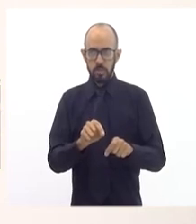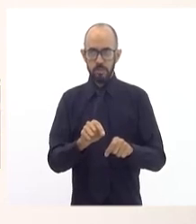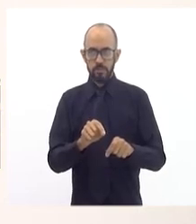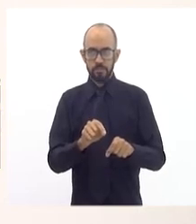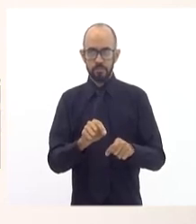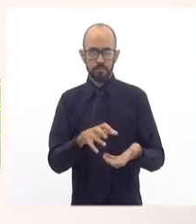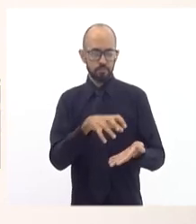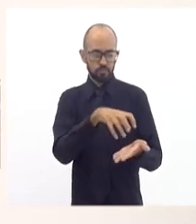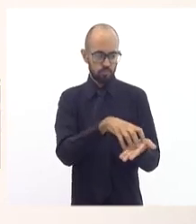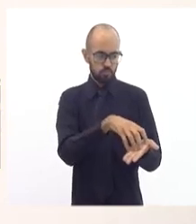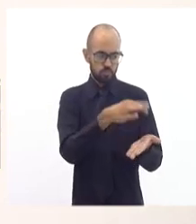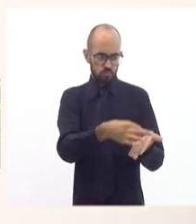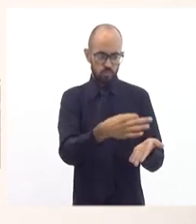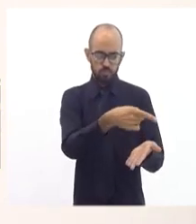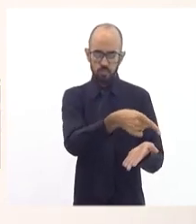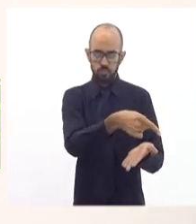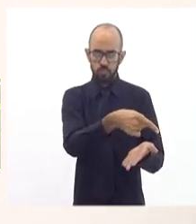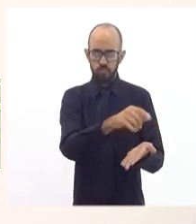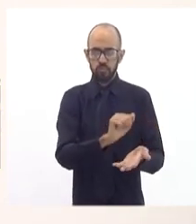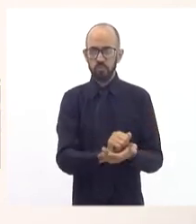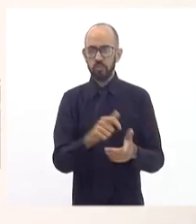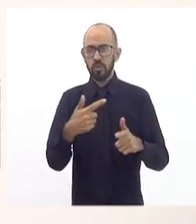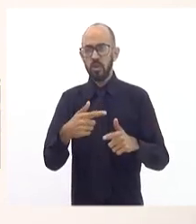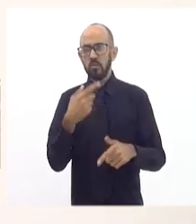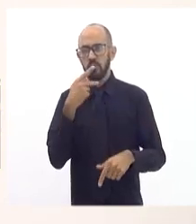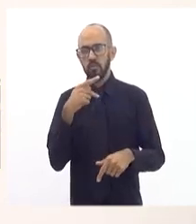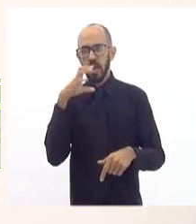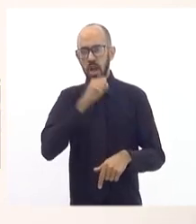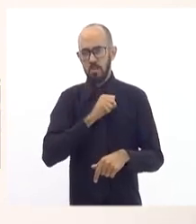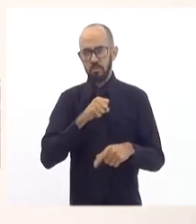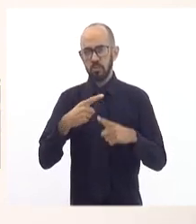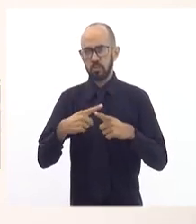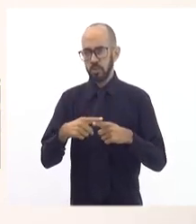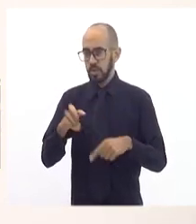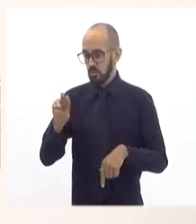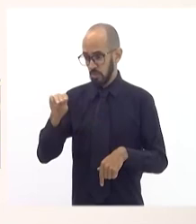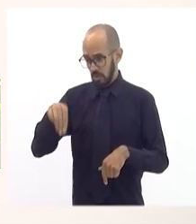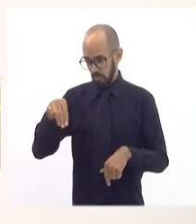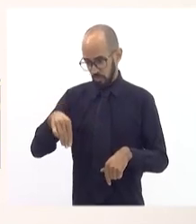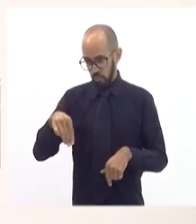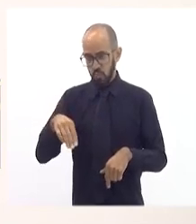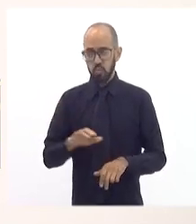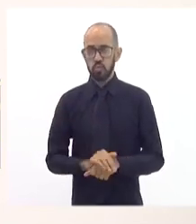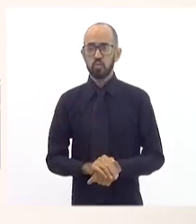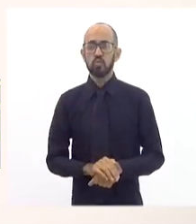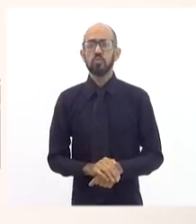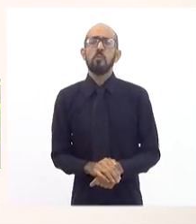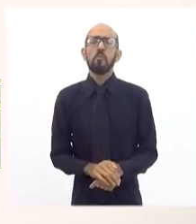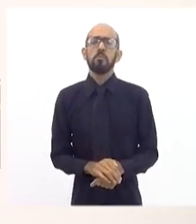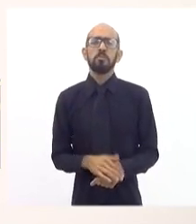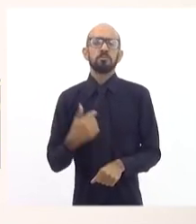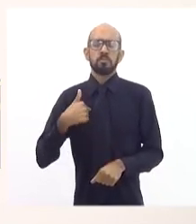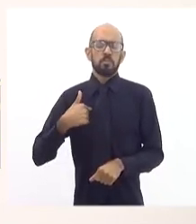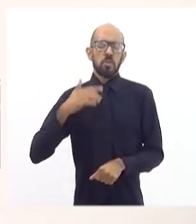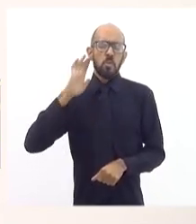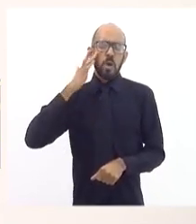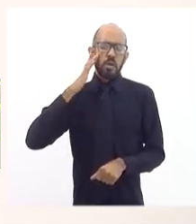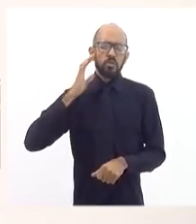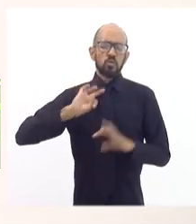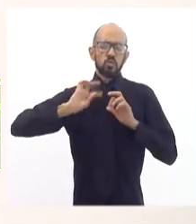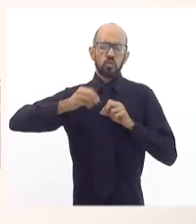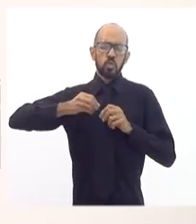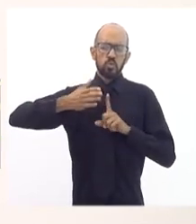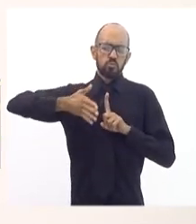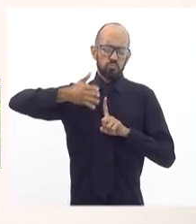isso sim aí eu vou falar muito rápido até São só três minutos né e eu acho que acredito que os oradores que me antecederam